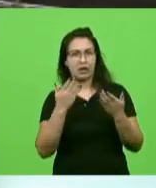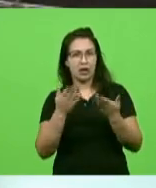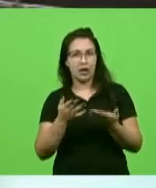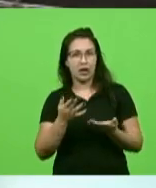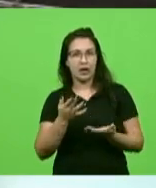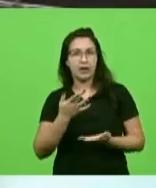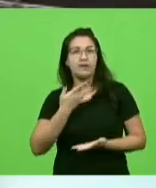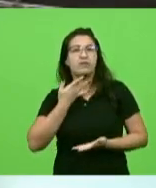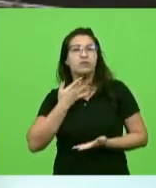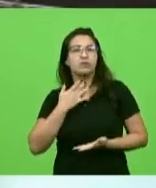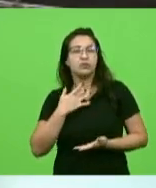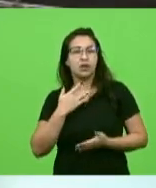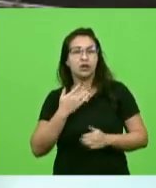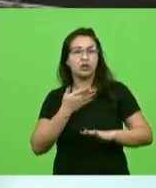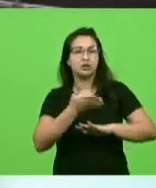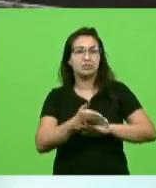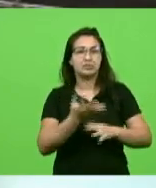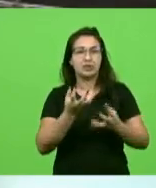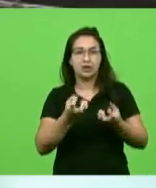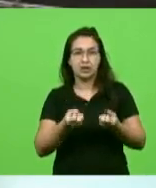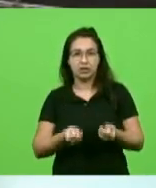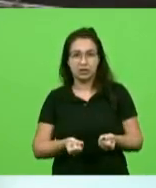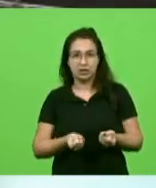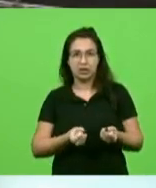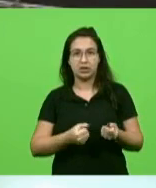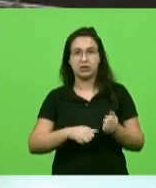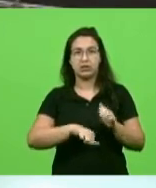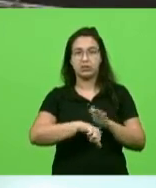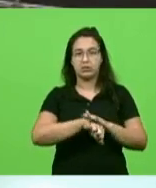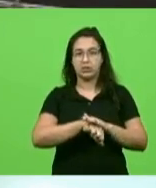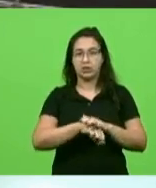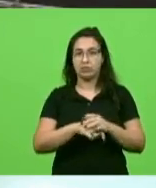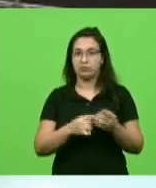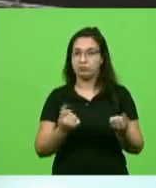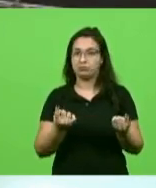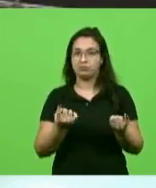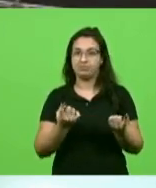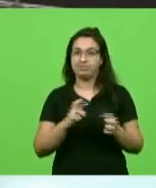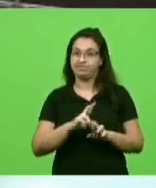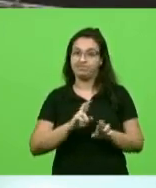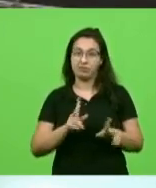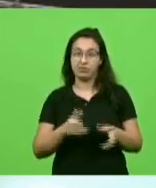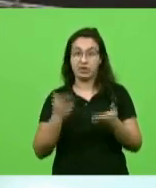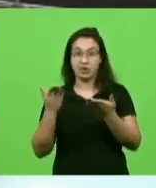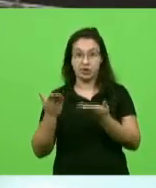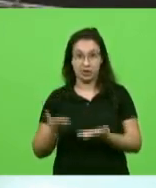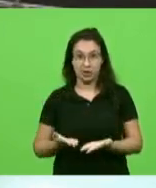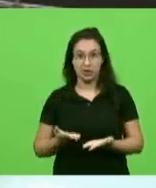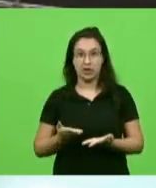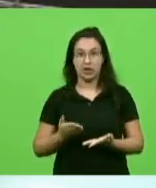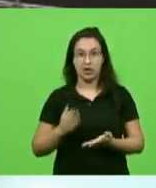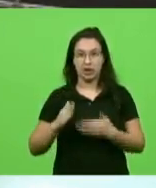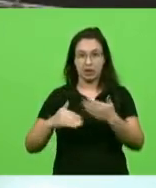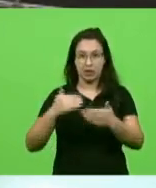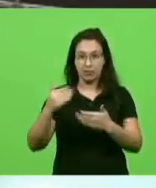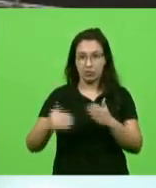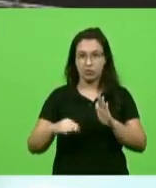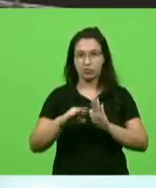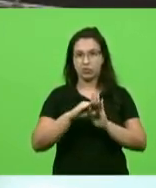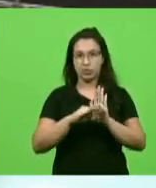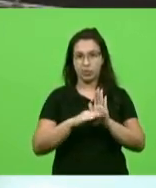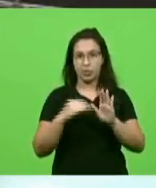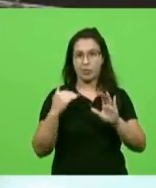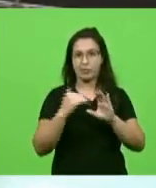seu consentimento em relação aos fatos criminosos pelo contrário o mandatário conforme a sequência de mensagens